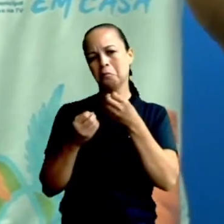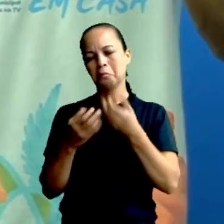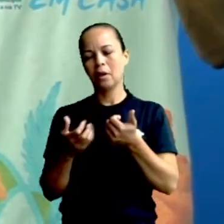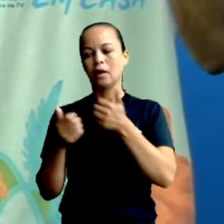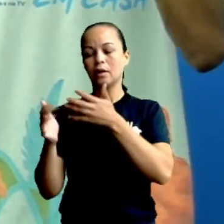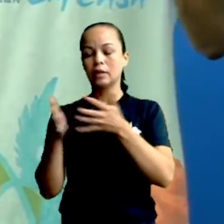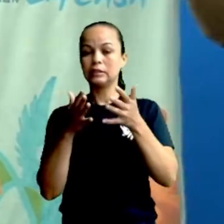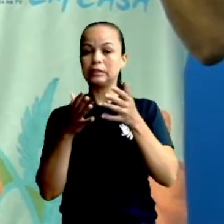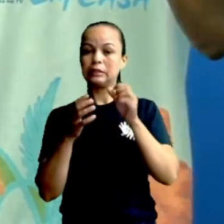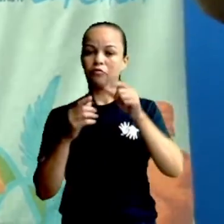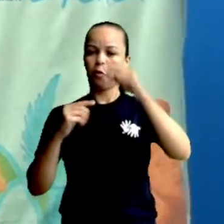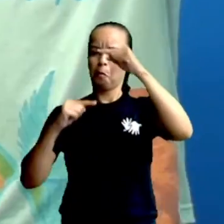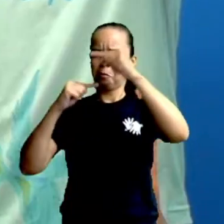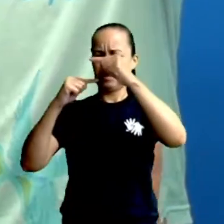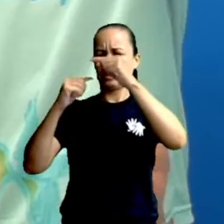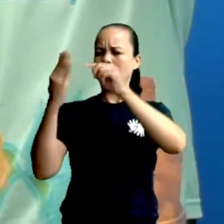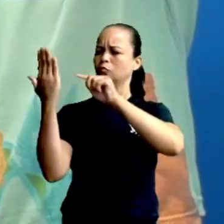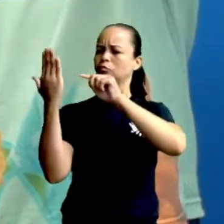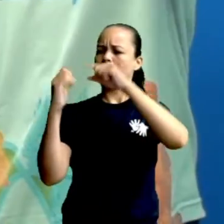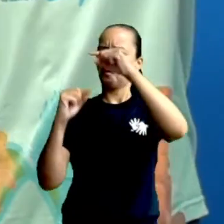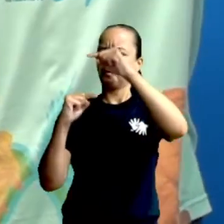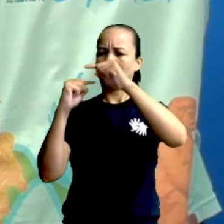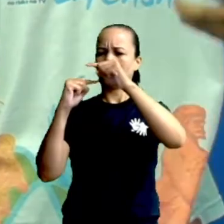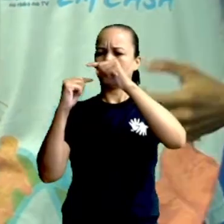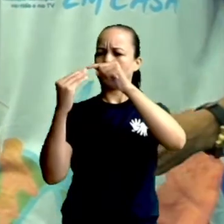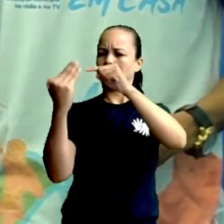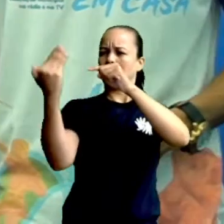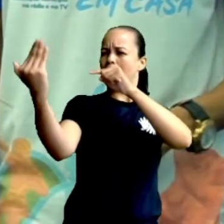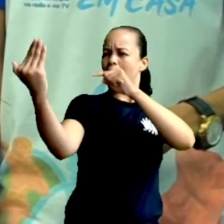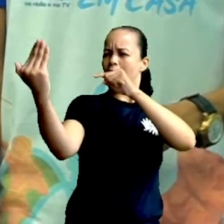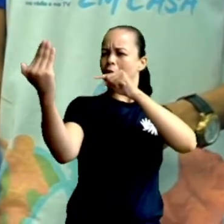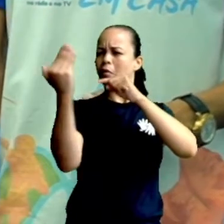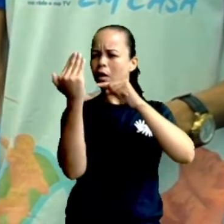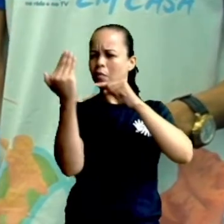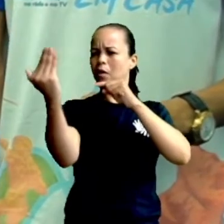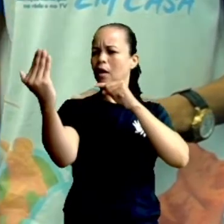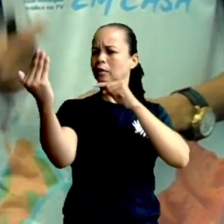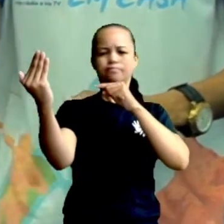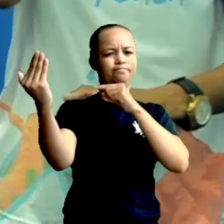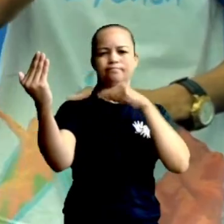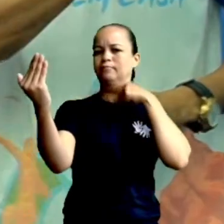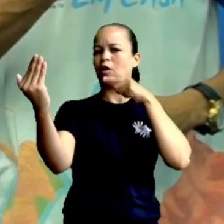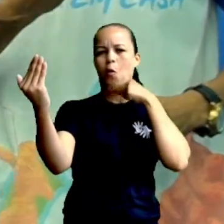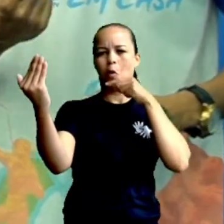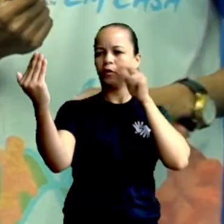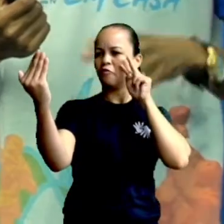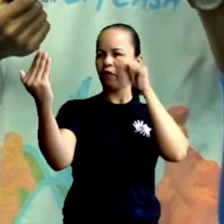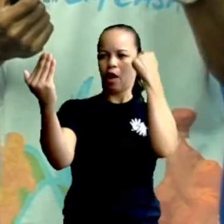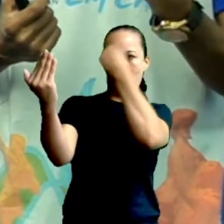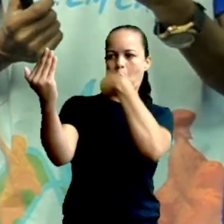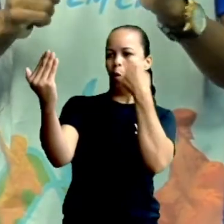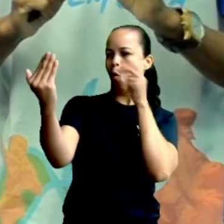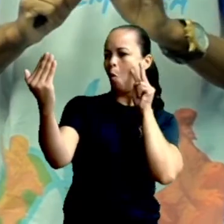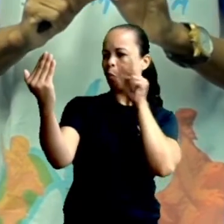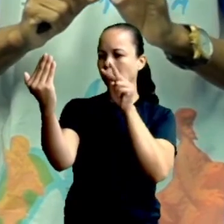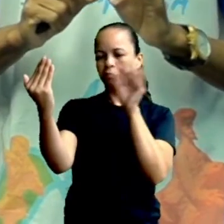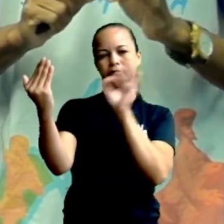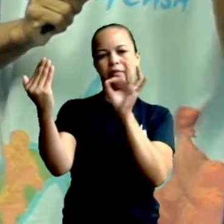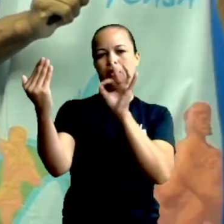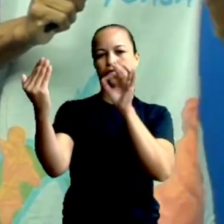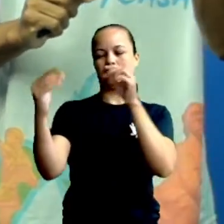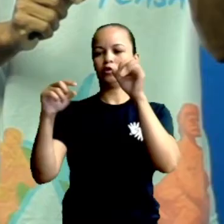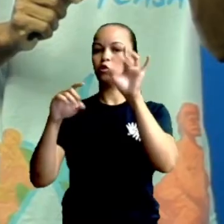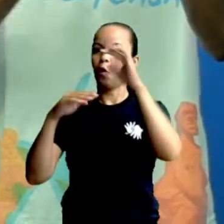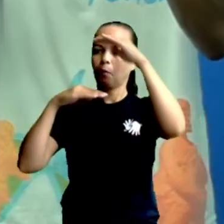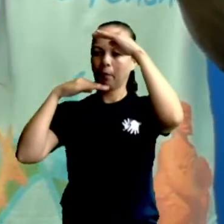for pequeno, você pode colocar em qualquer distância que você não vai conseguir ver seu rosto completo. Completo, estou falando.